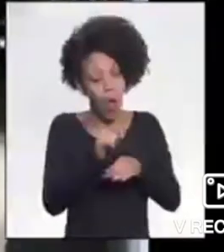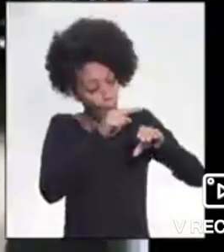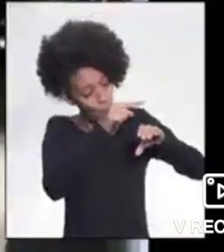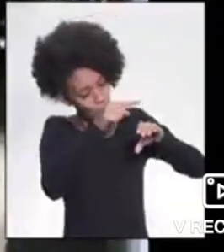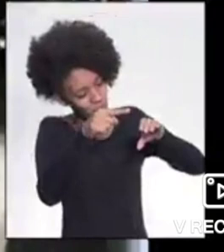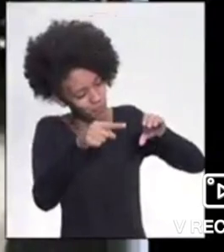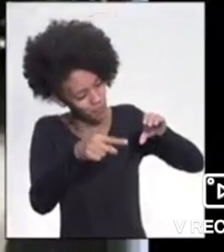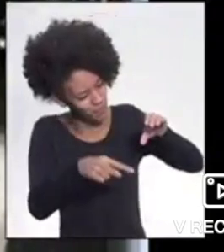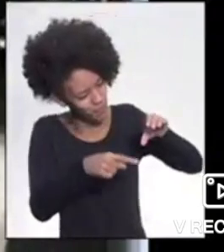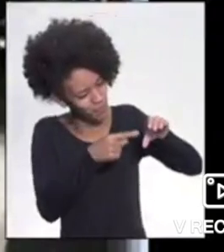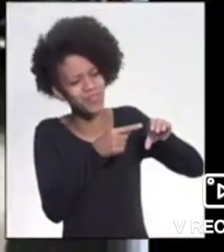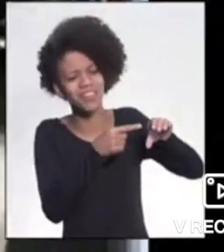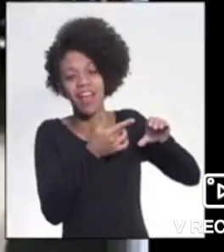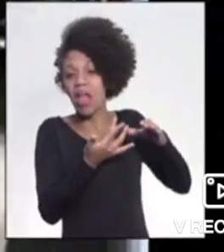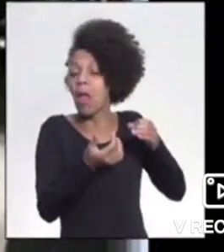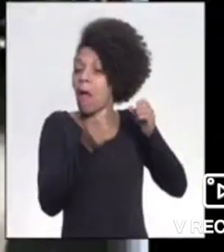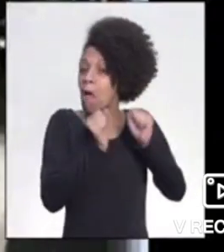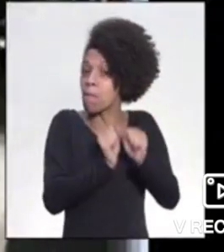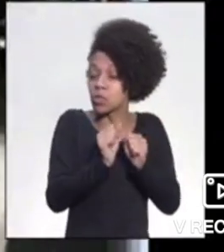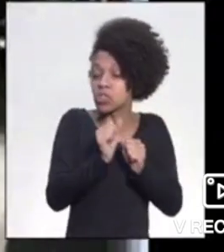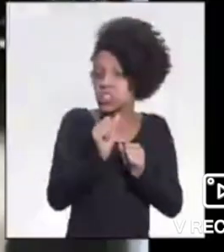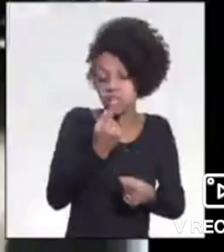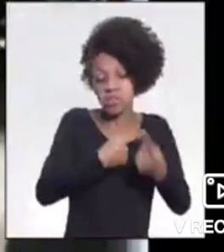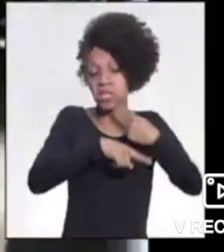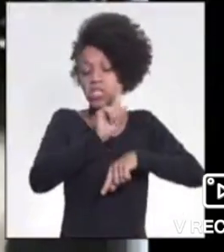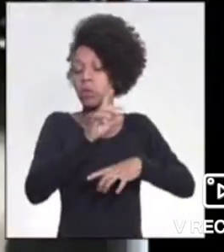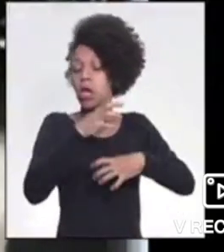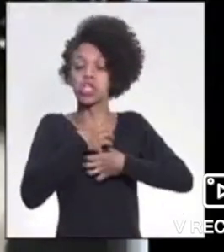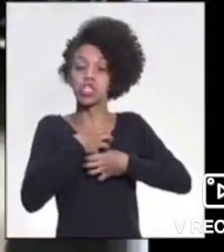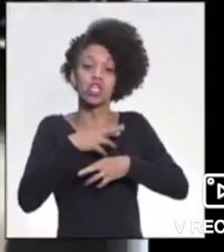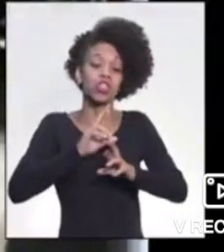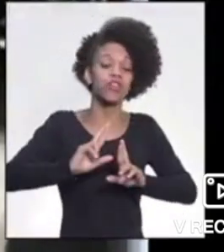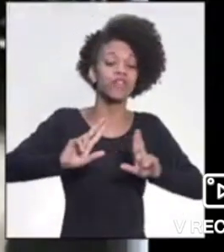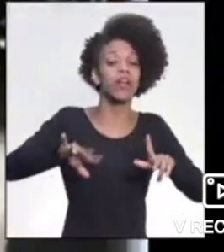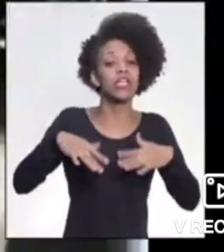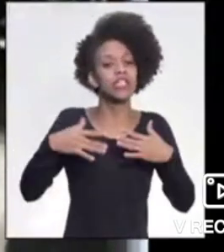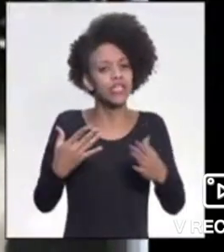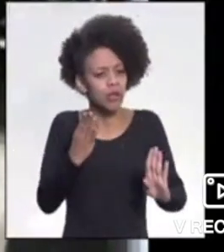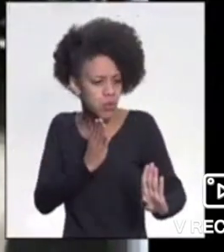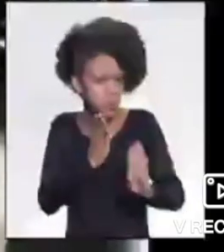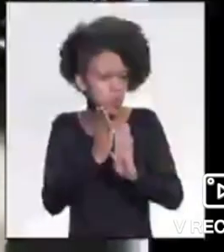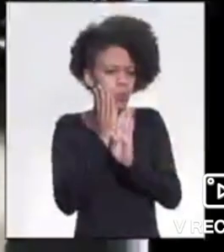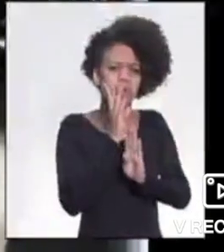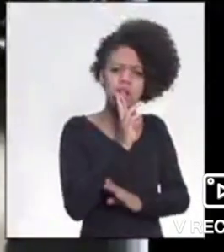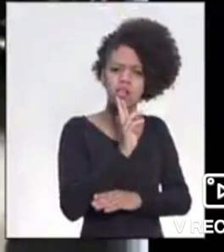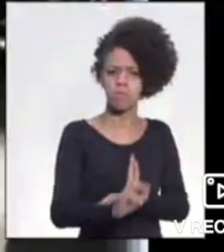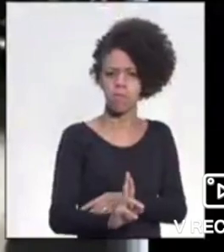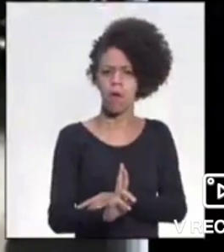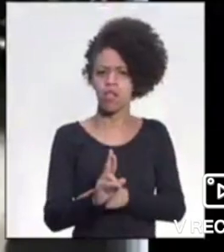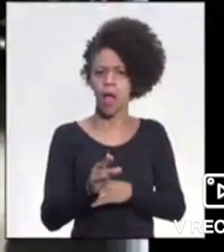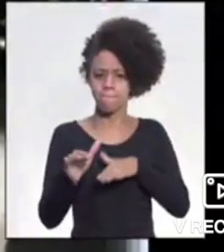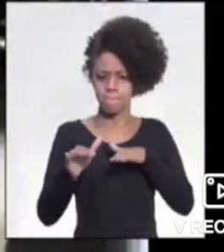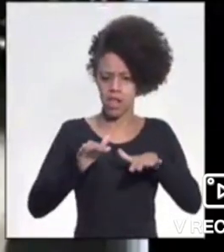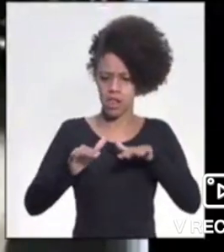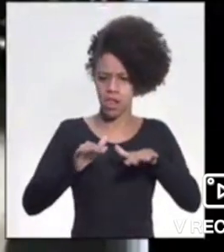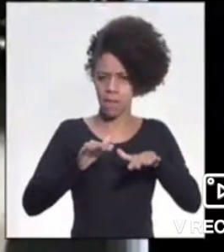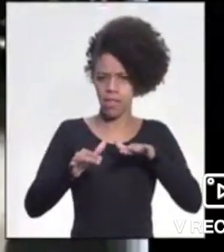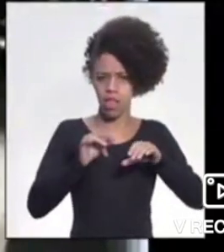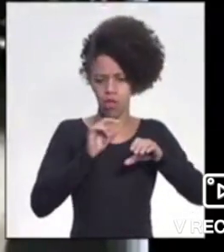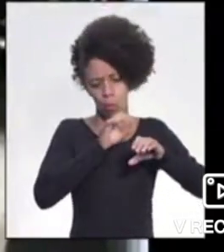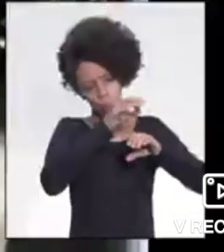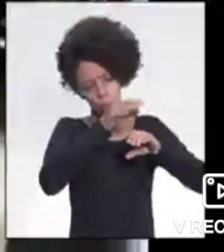microscópico poderia se comportar de outra maneira. E foi aí que ele achou a resposta para a estabilidade dos